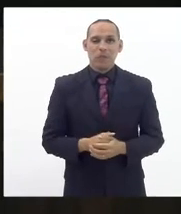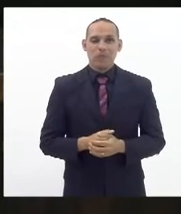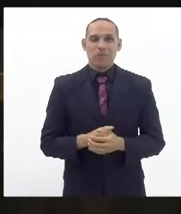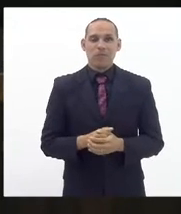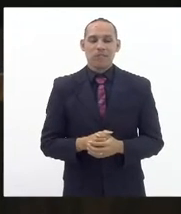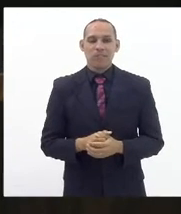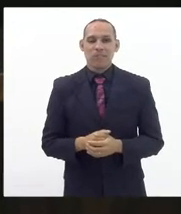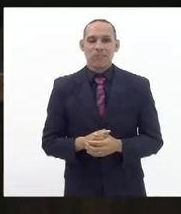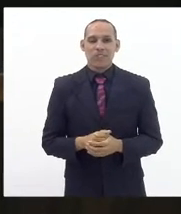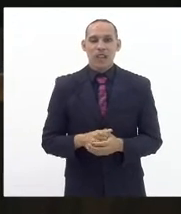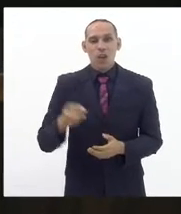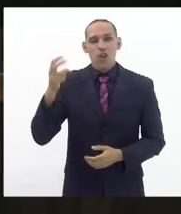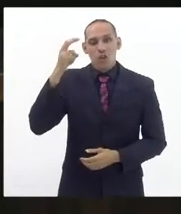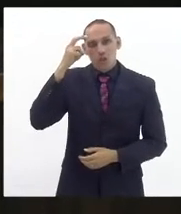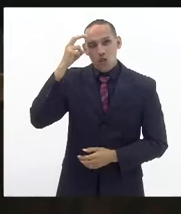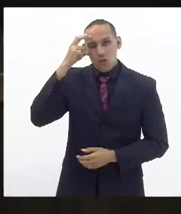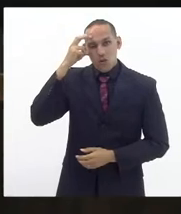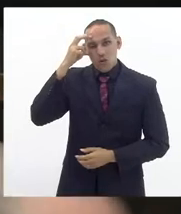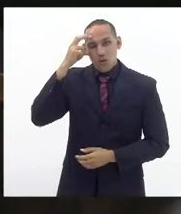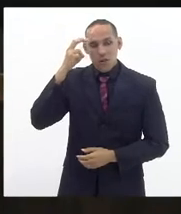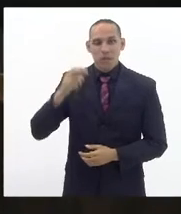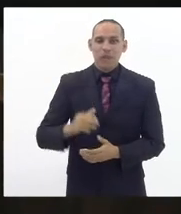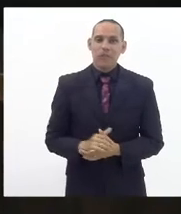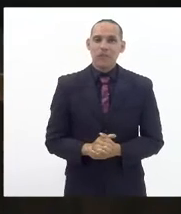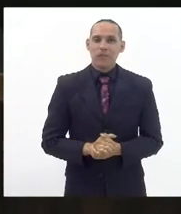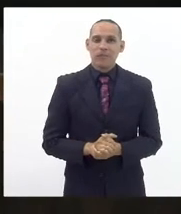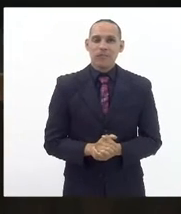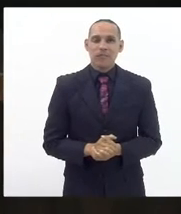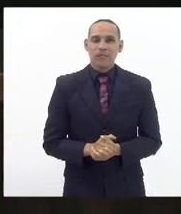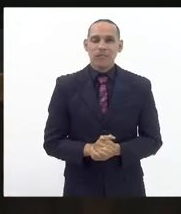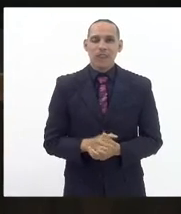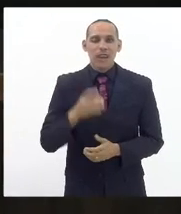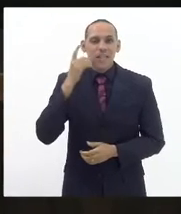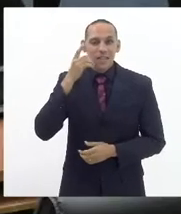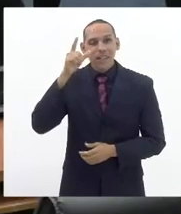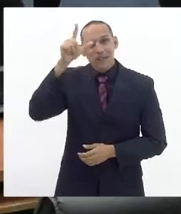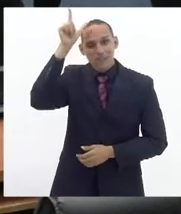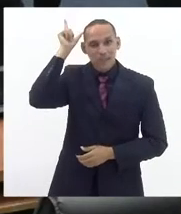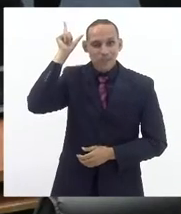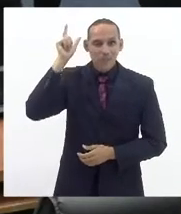Pela Comissão de Cultura, deputado Luiz Paulo.